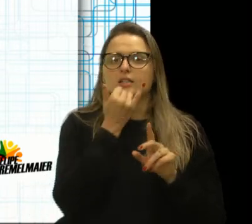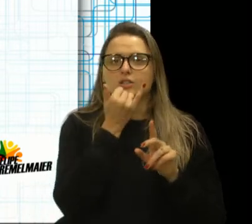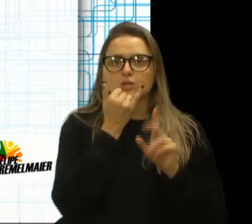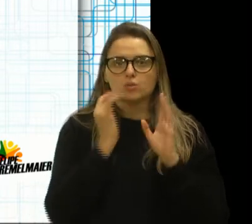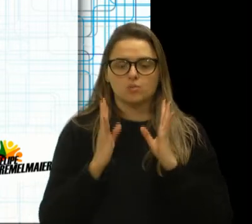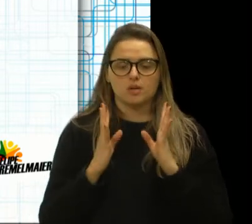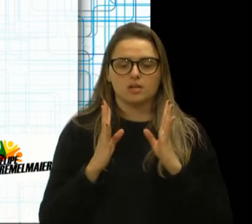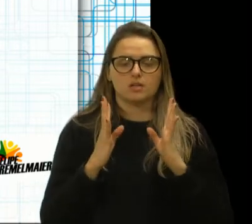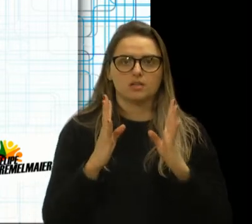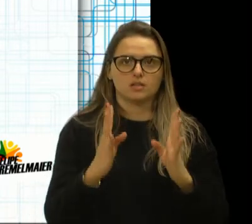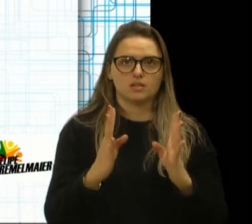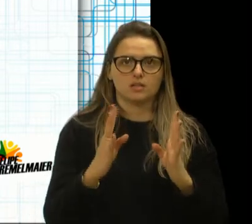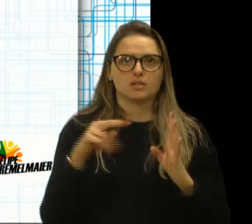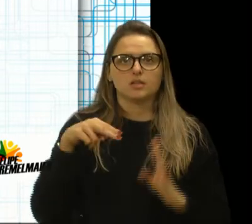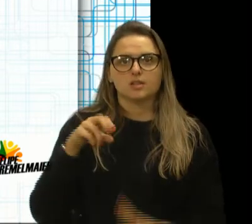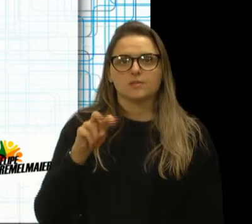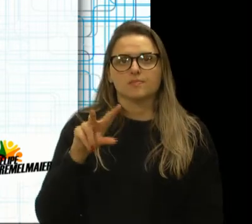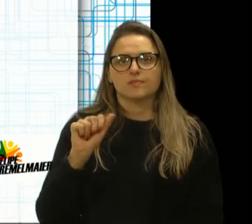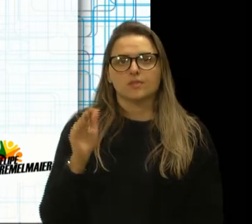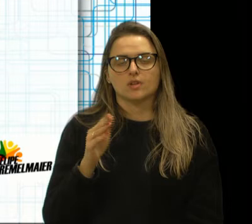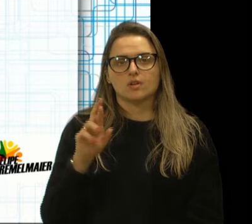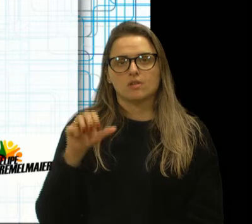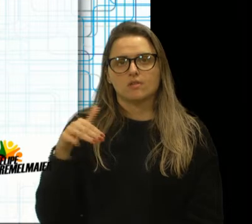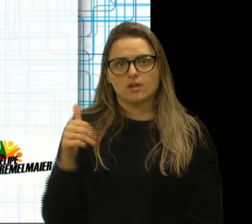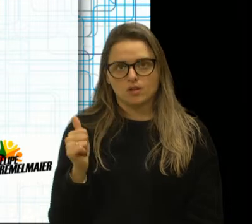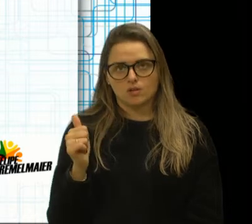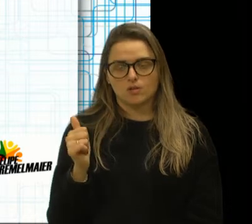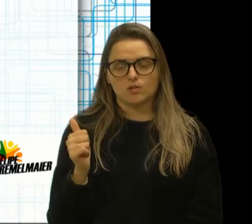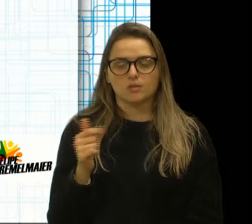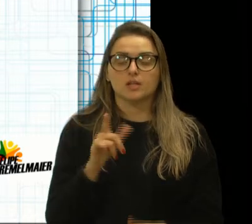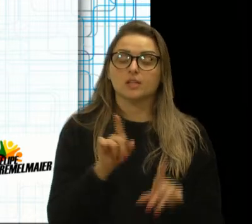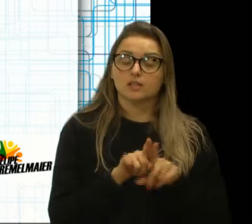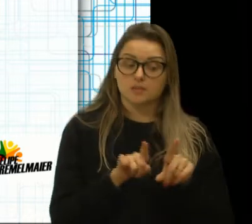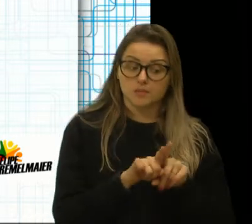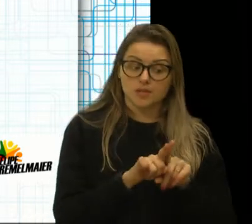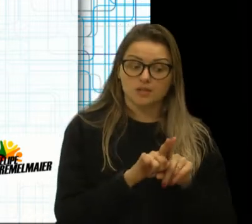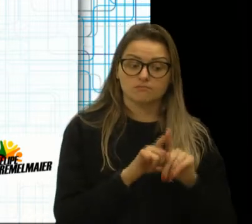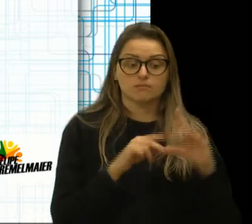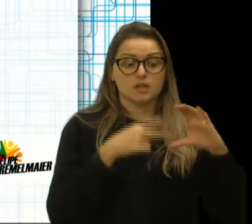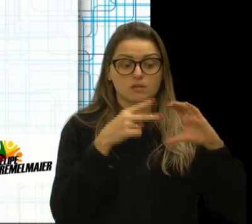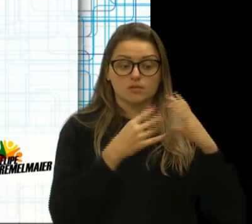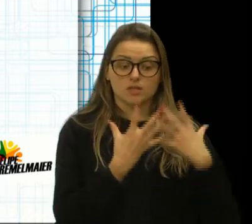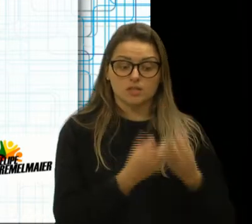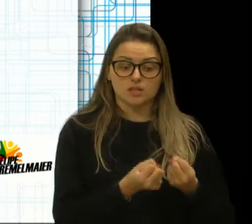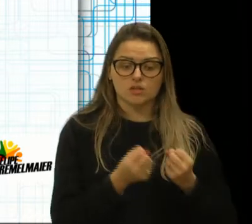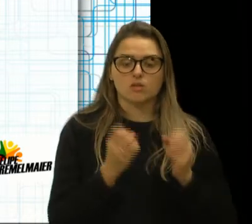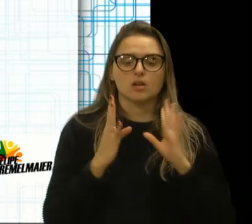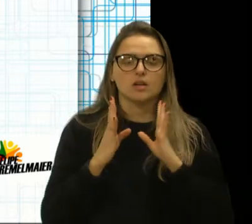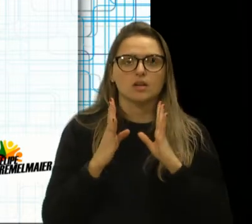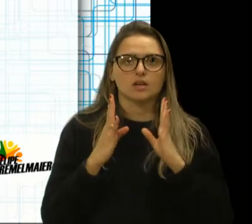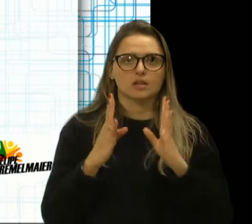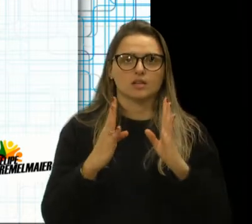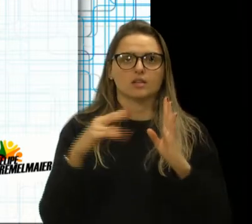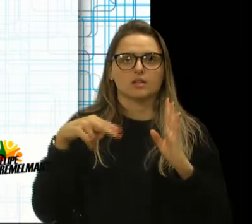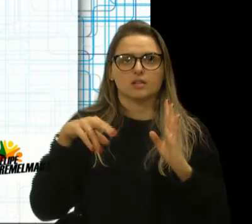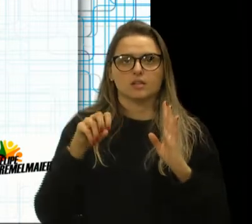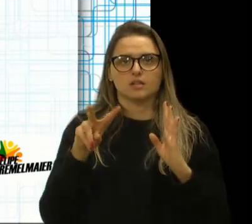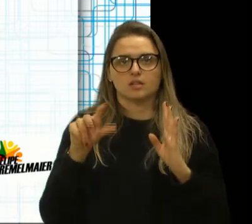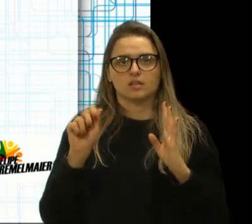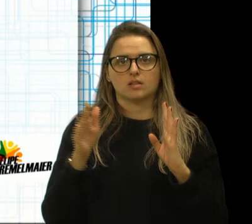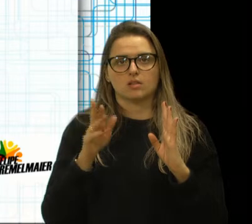da Serra, e o Parlamento bancou essa ideia de que Nova Roma estivesse e